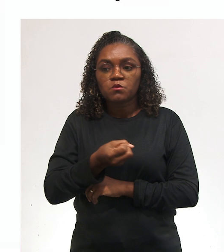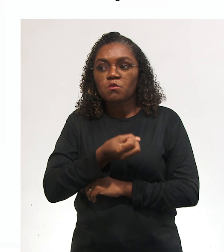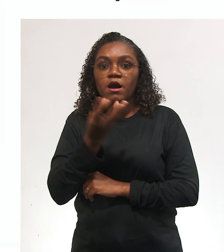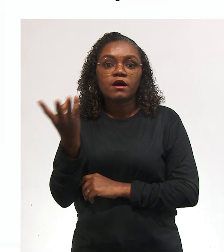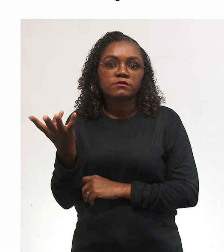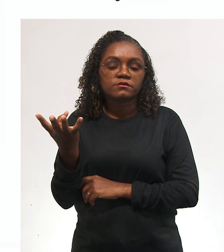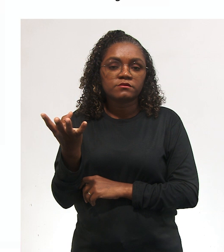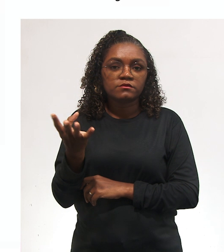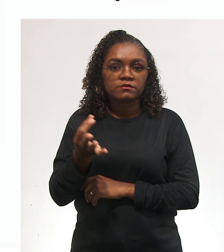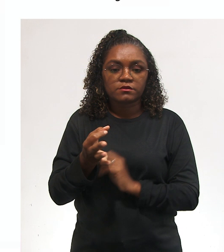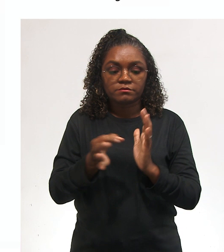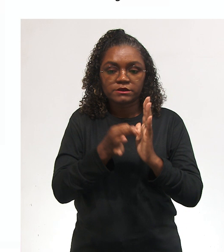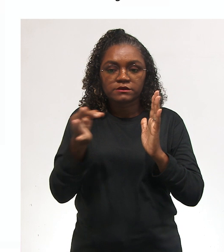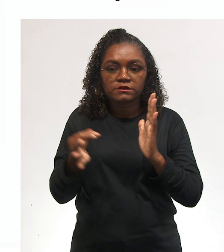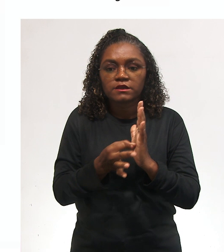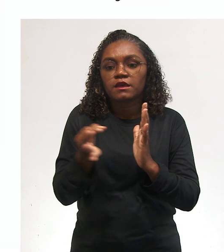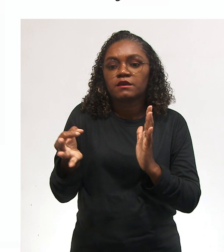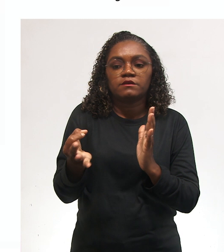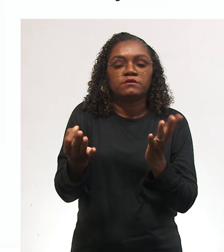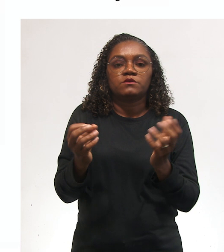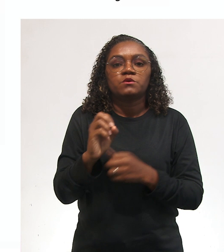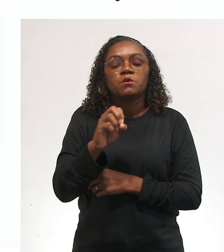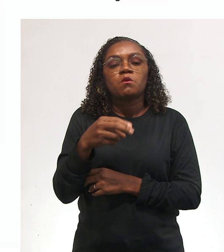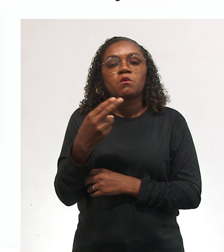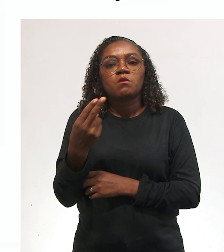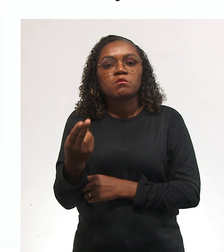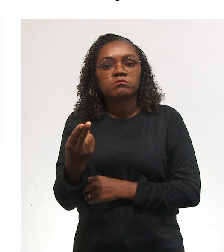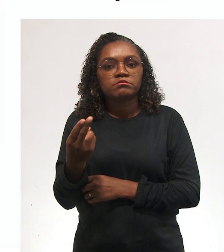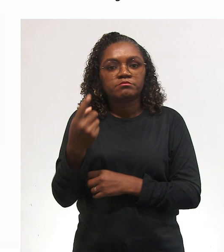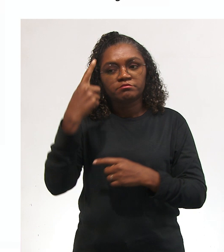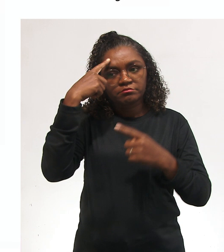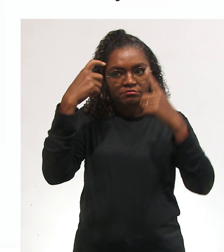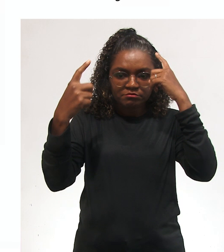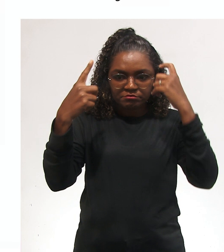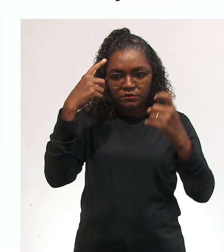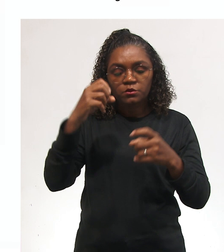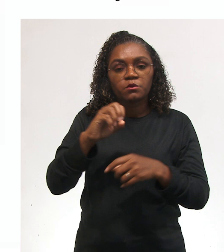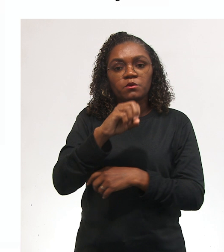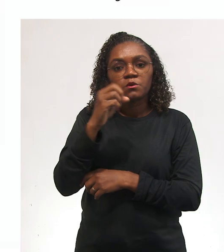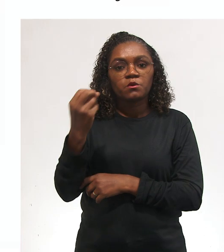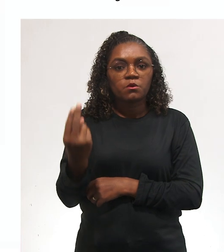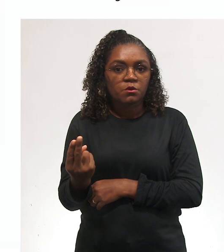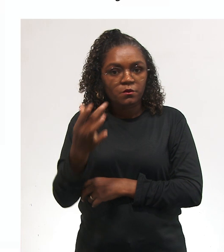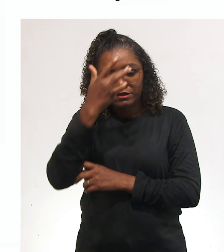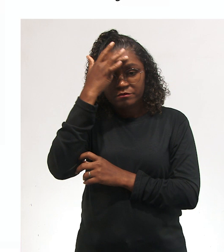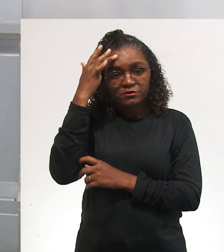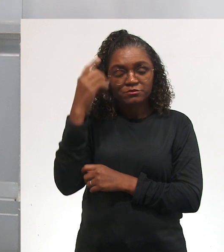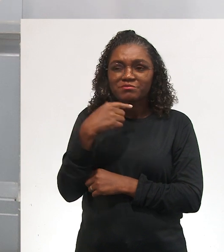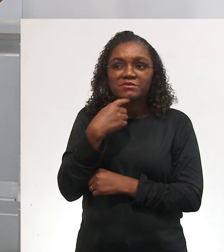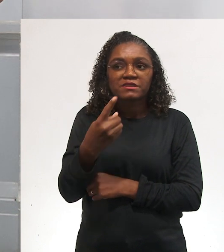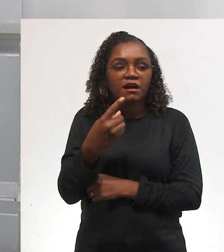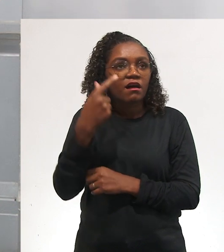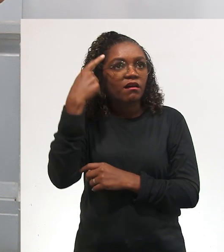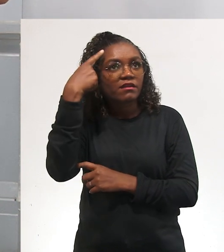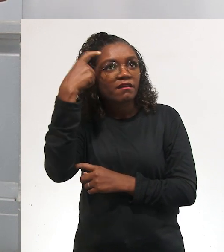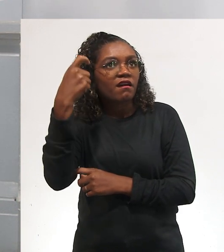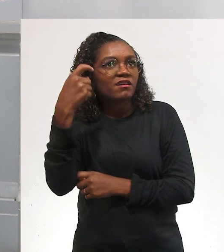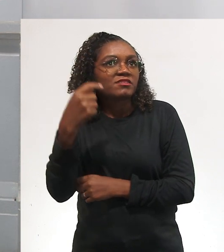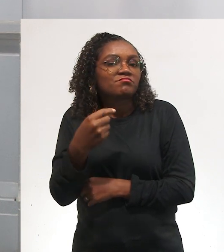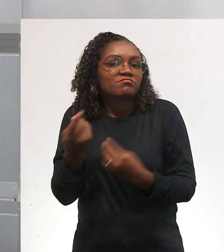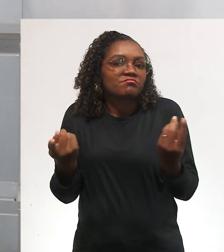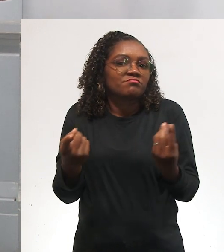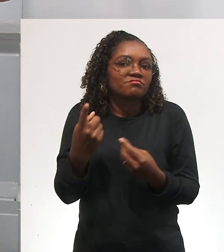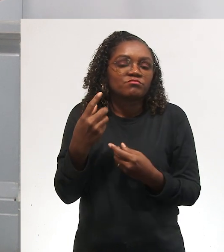ideias já forem suficientes, ou assim, as pessoas nem pensam mais, esgotei, não consigo mais pensar, tanta ideia,